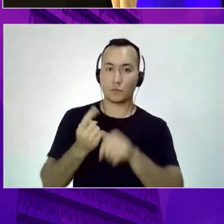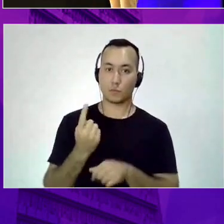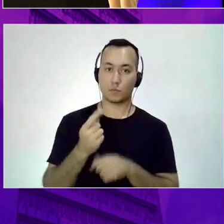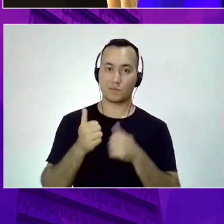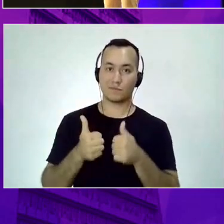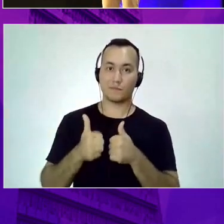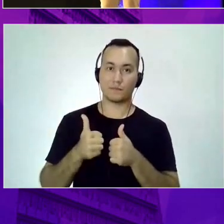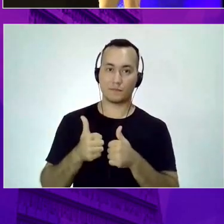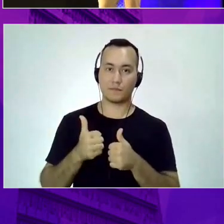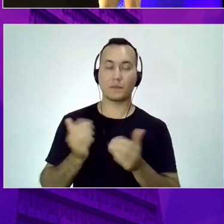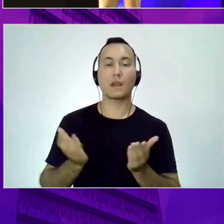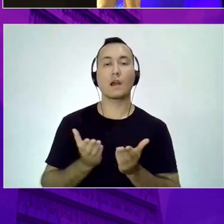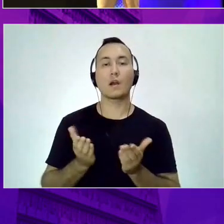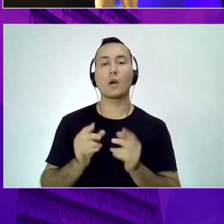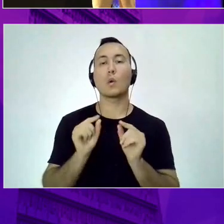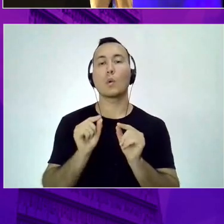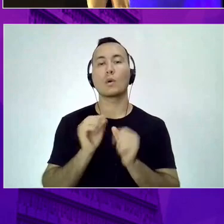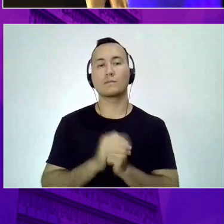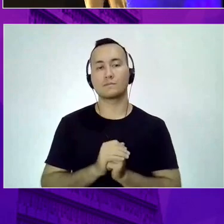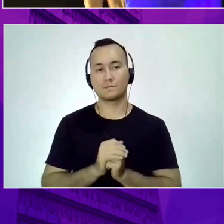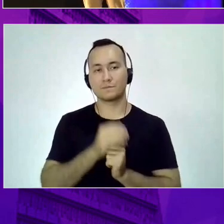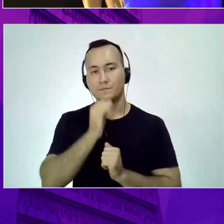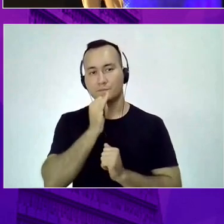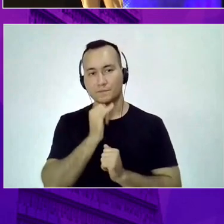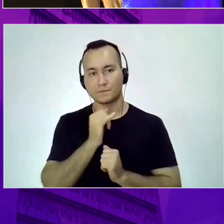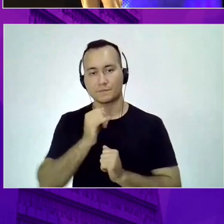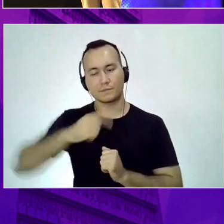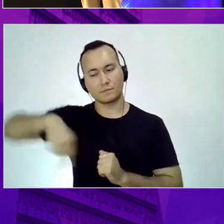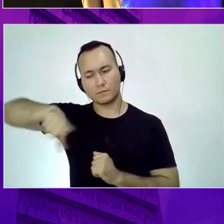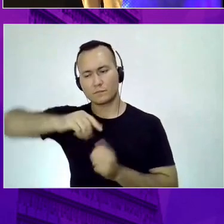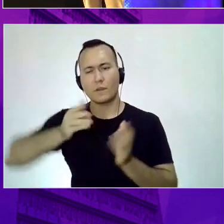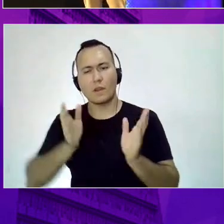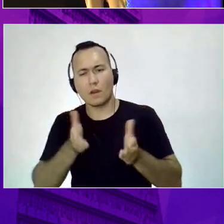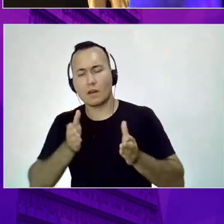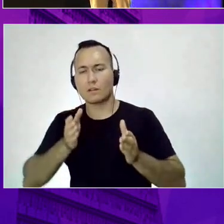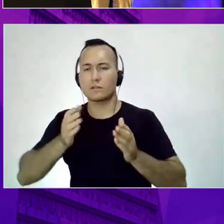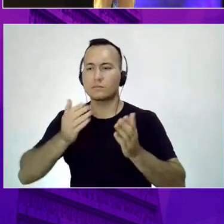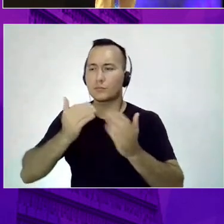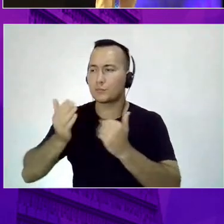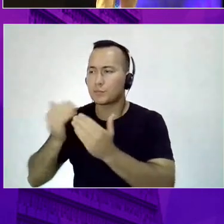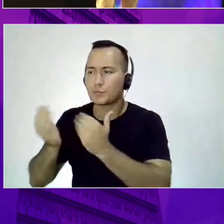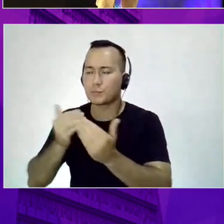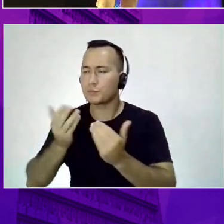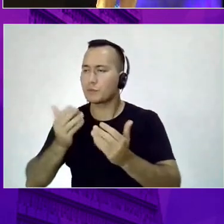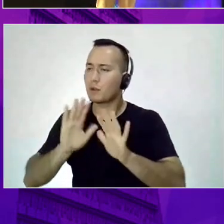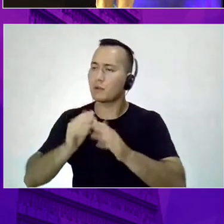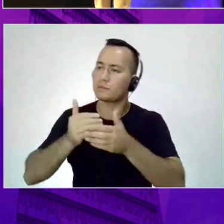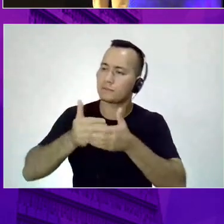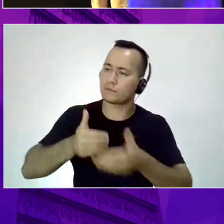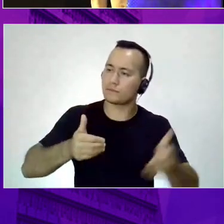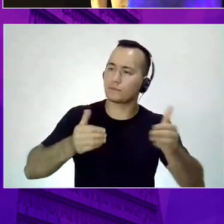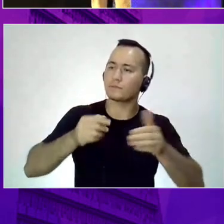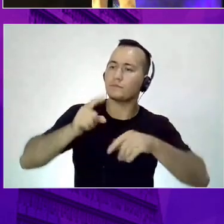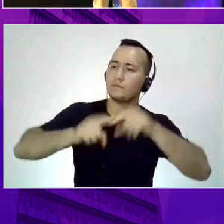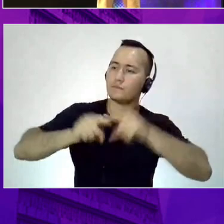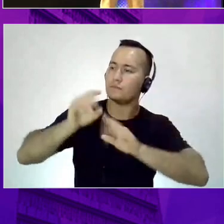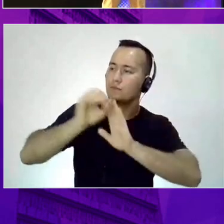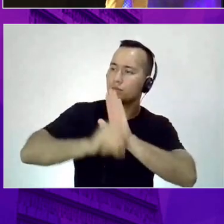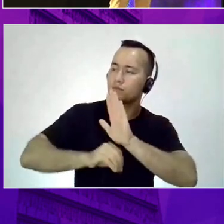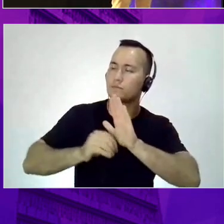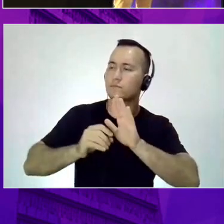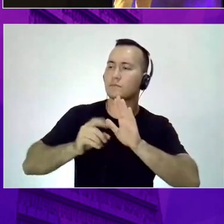olhar de forma estratégica para produtos, a gente já estava fazendo, a gente já estava olhando que produtos fazia sentido, como é que a gente entrega, como é que a gente